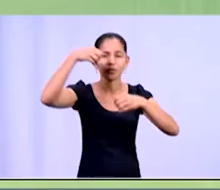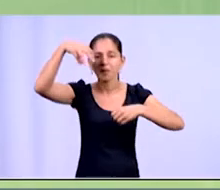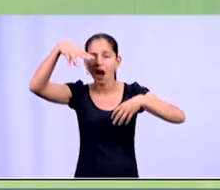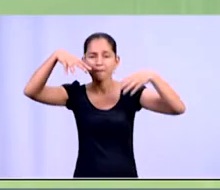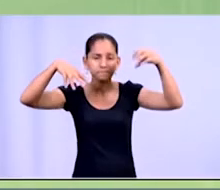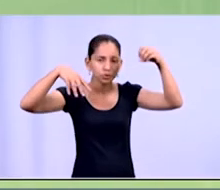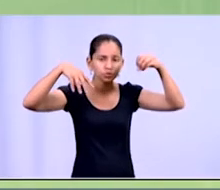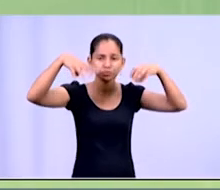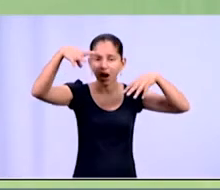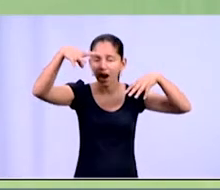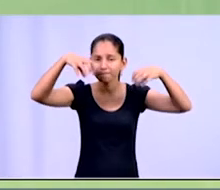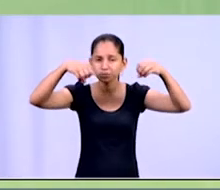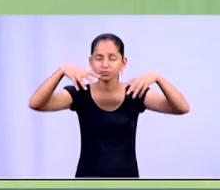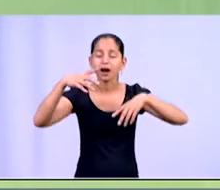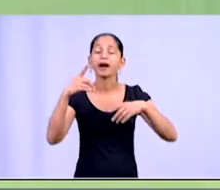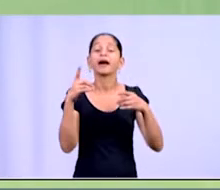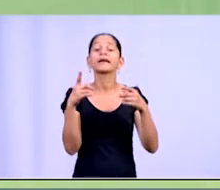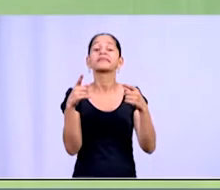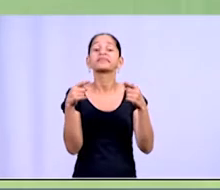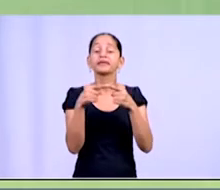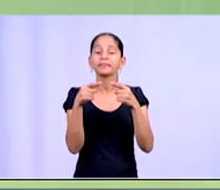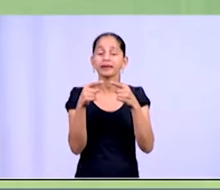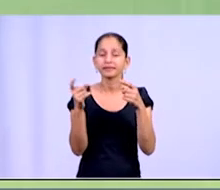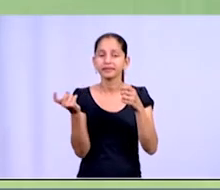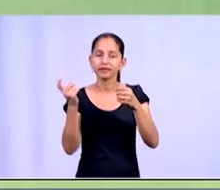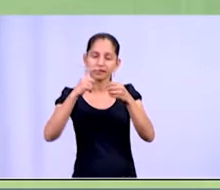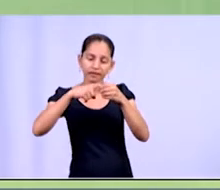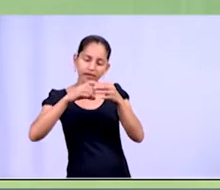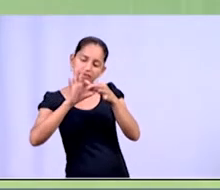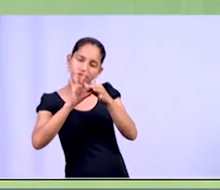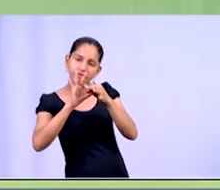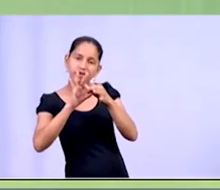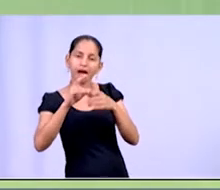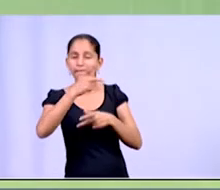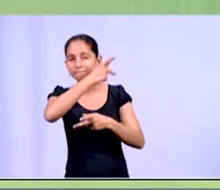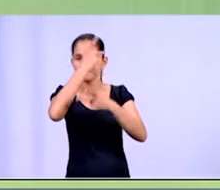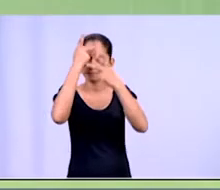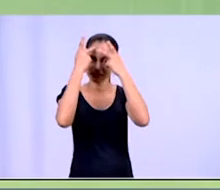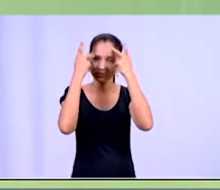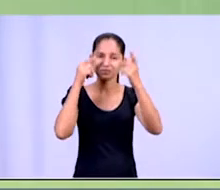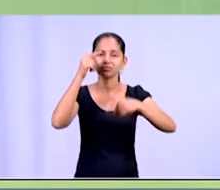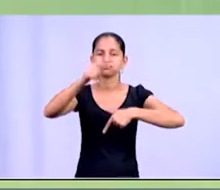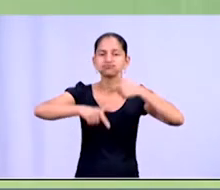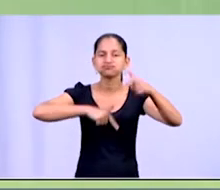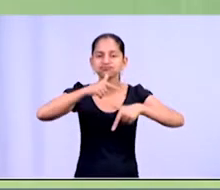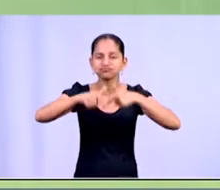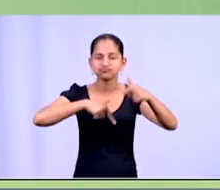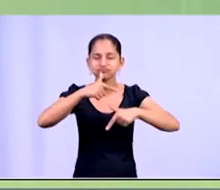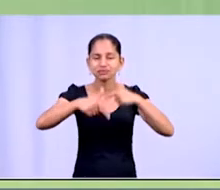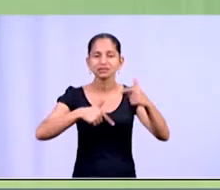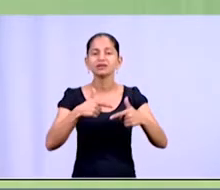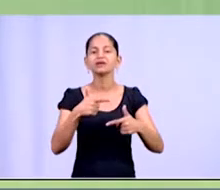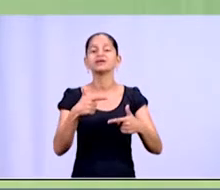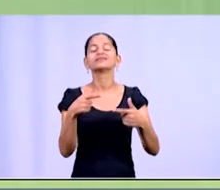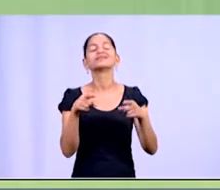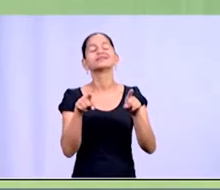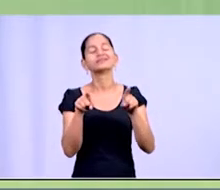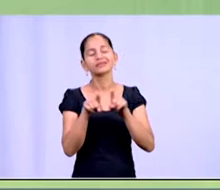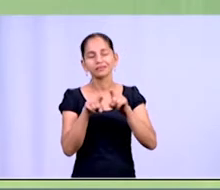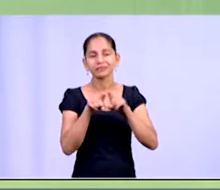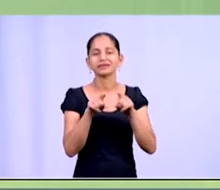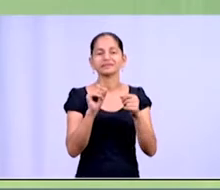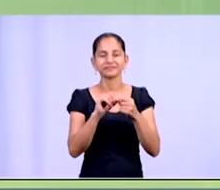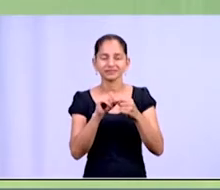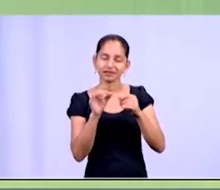como é que era o conector entre eles. Vamos dar uma olhada aqui. As pessoas que operavam esse computador, né? Você ligava,